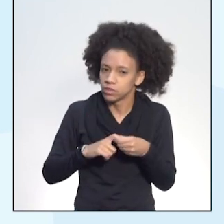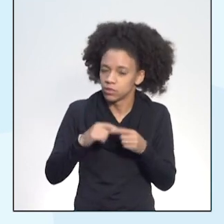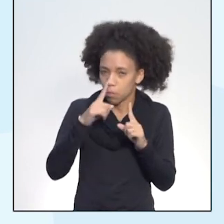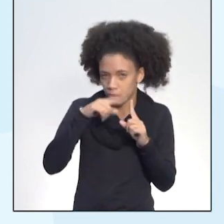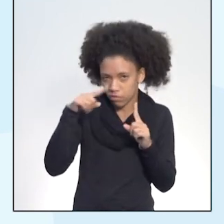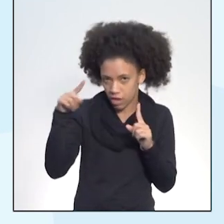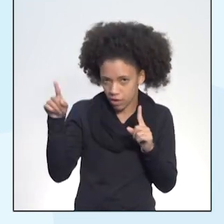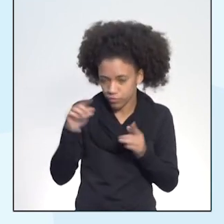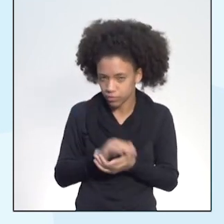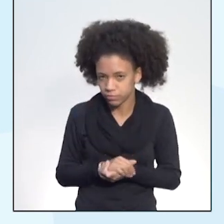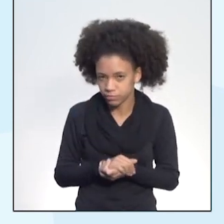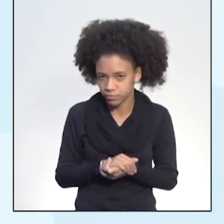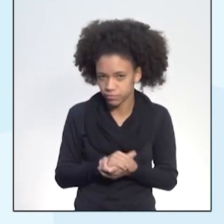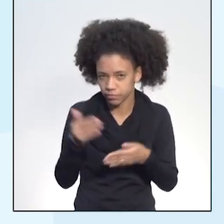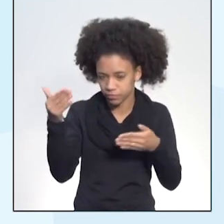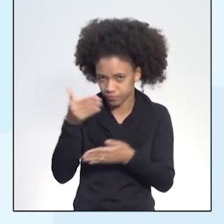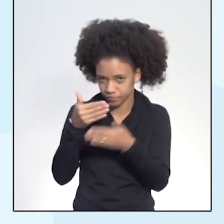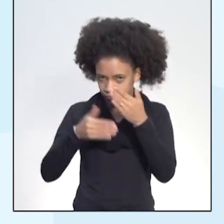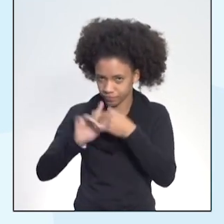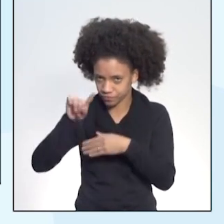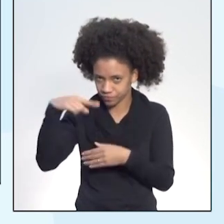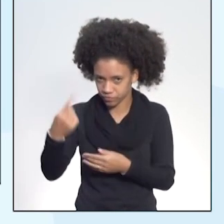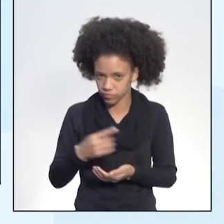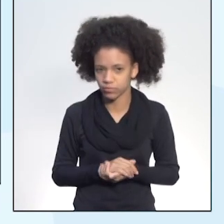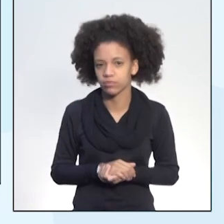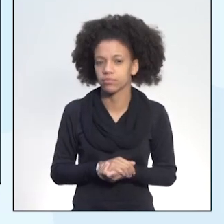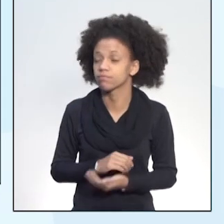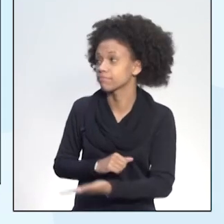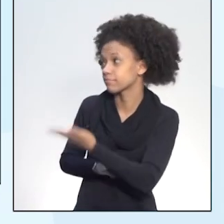infográfico. Próxima tela.